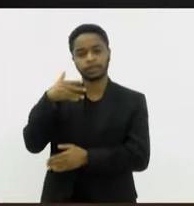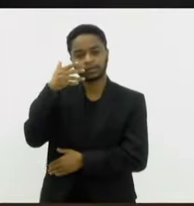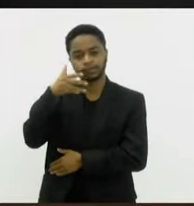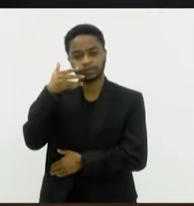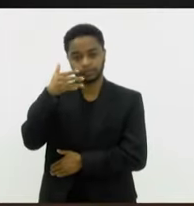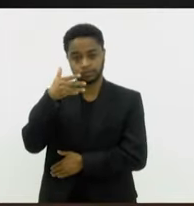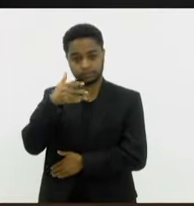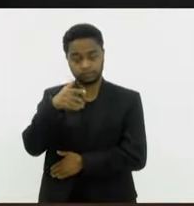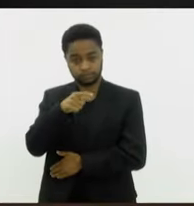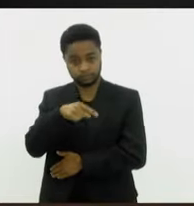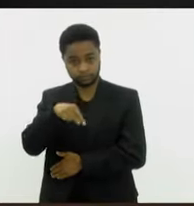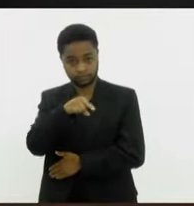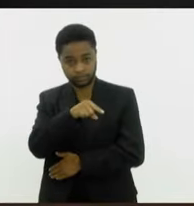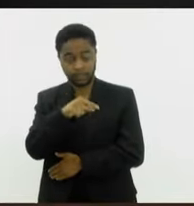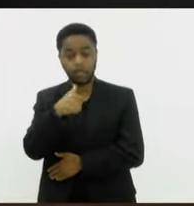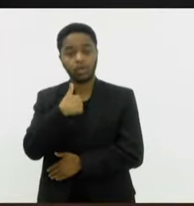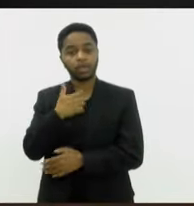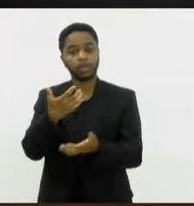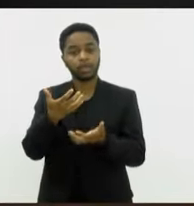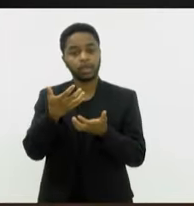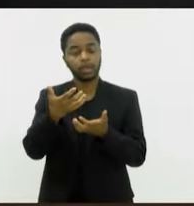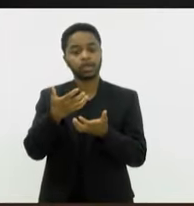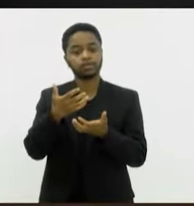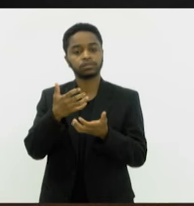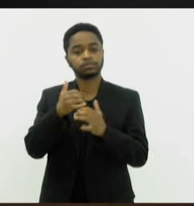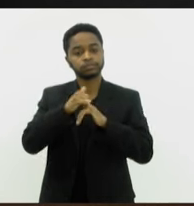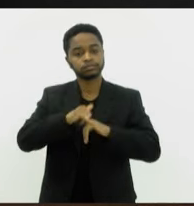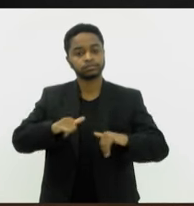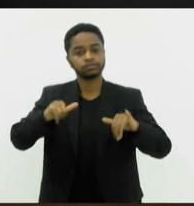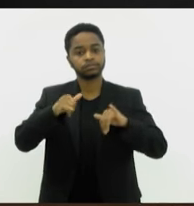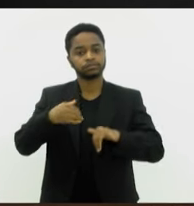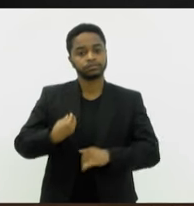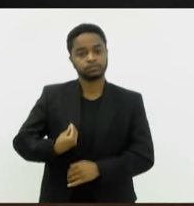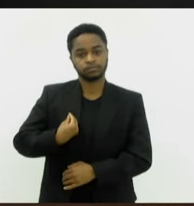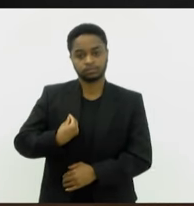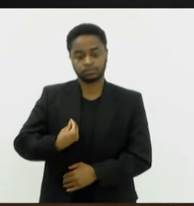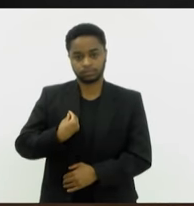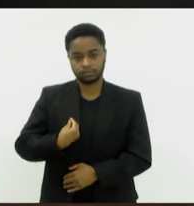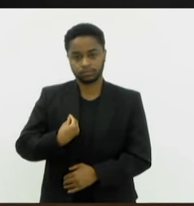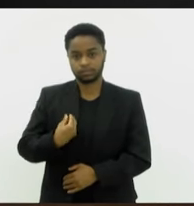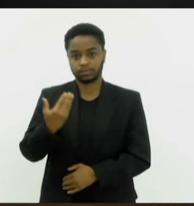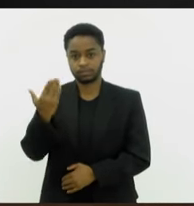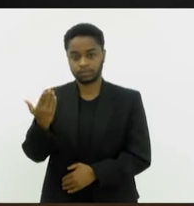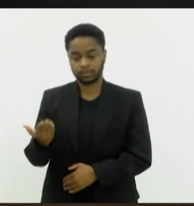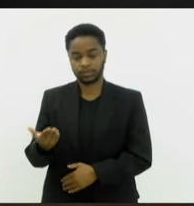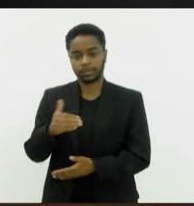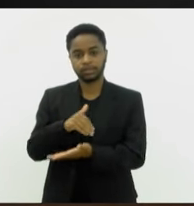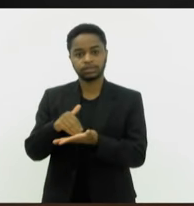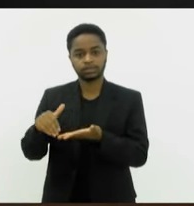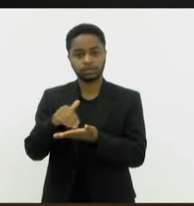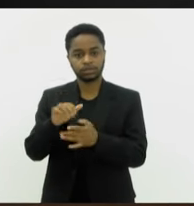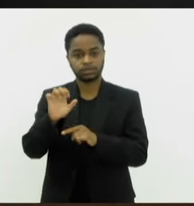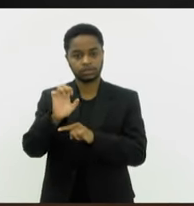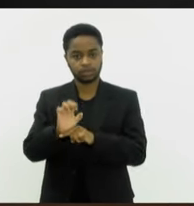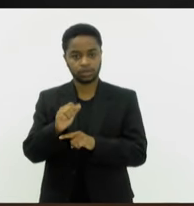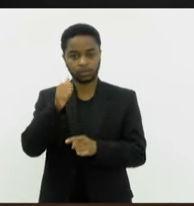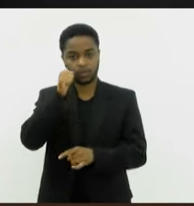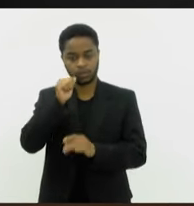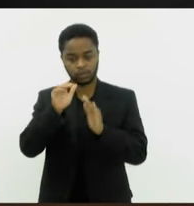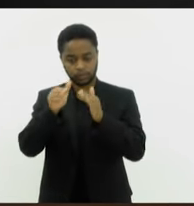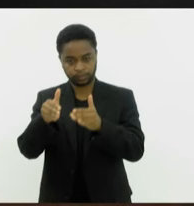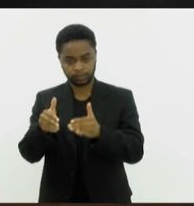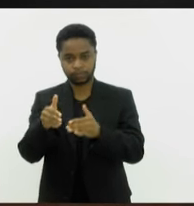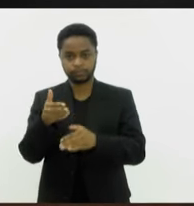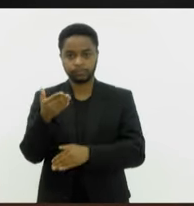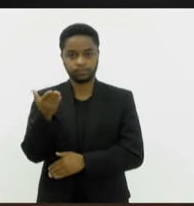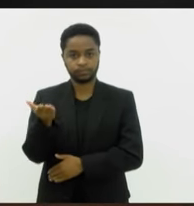mesa eu gostaria de registrar as presenças nós temos a presença da nossa secretária de estado da mulher a